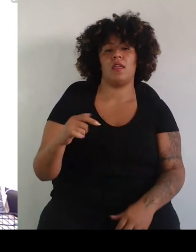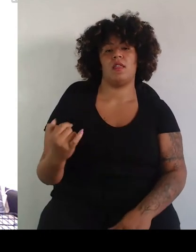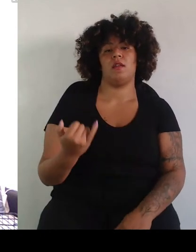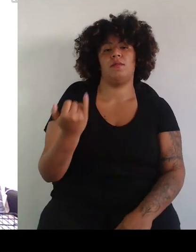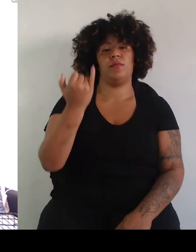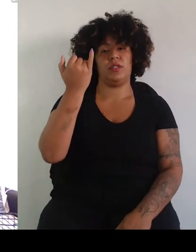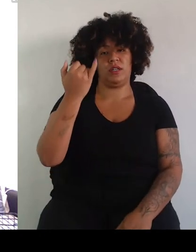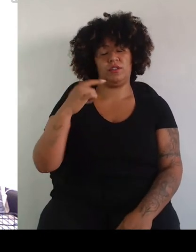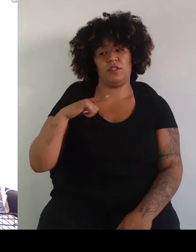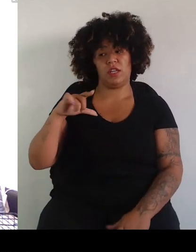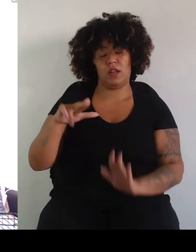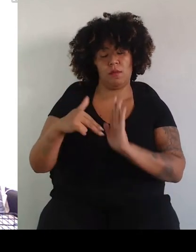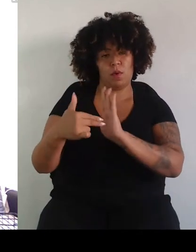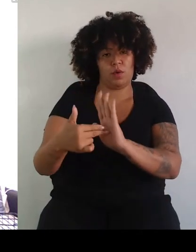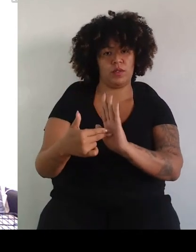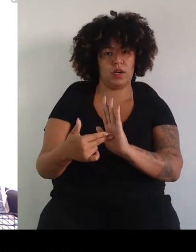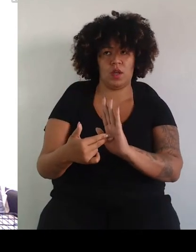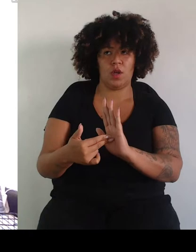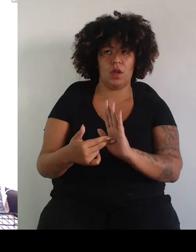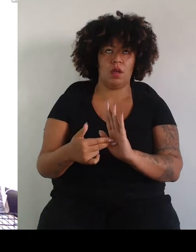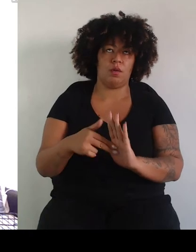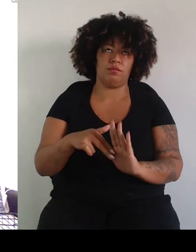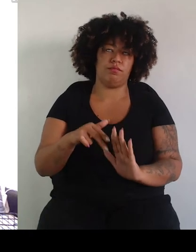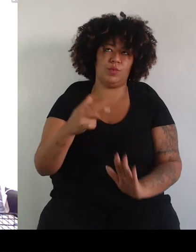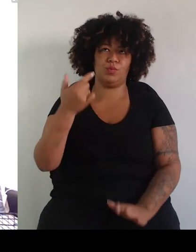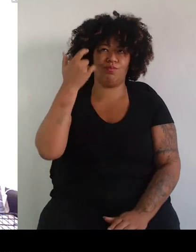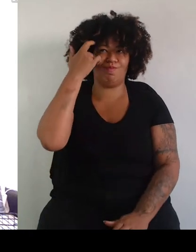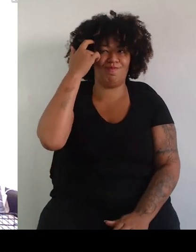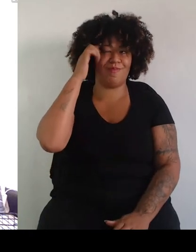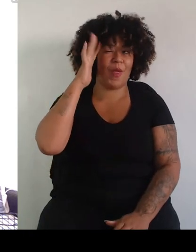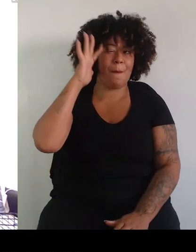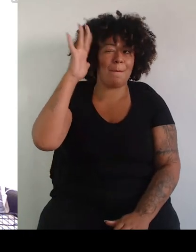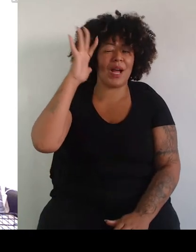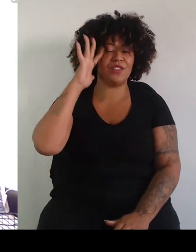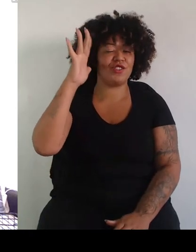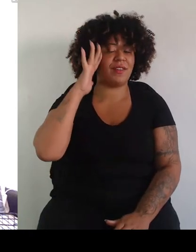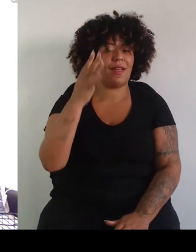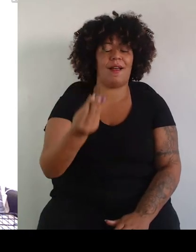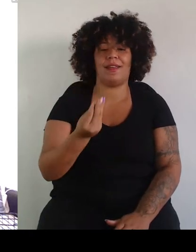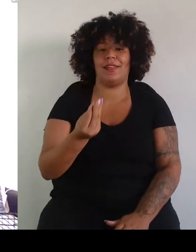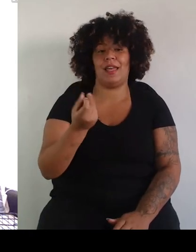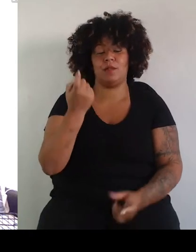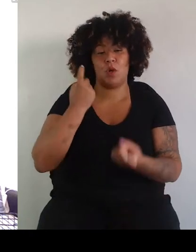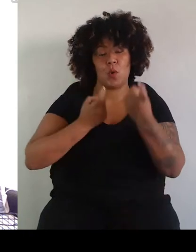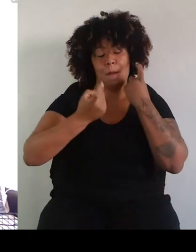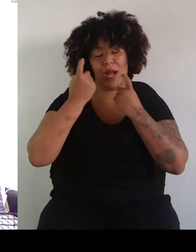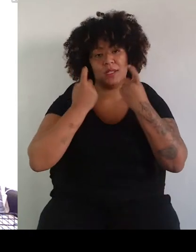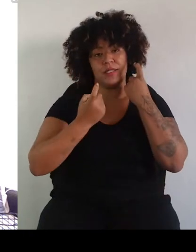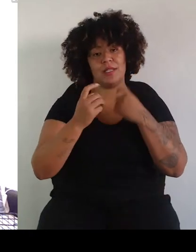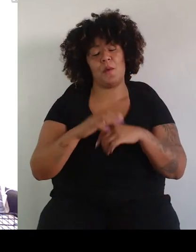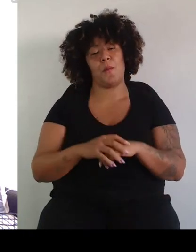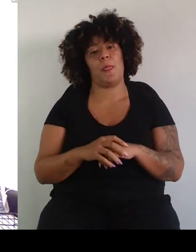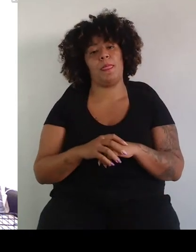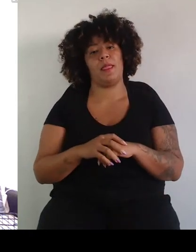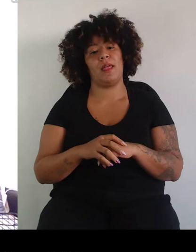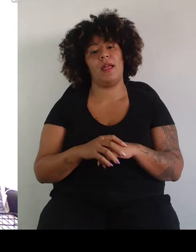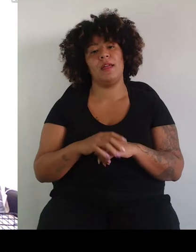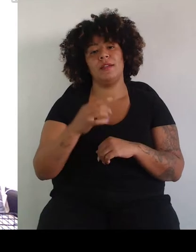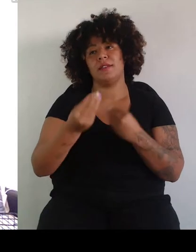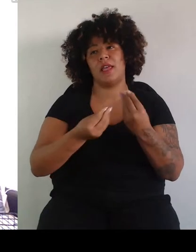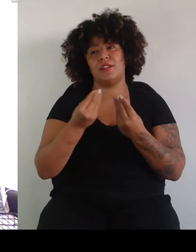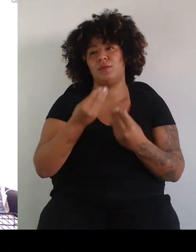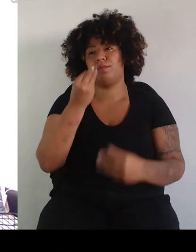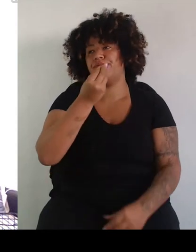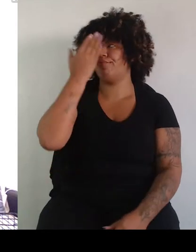traz eu não consigo imaginar um tempo em que as suas preocupações sejam eclipsadas Porque